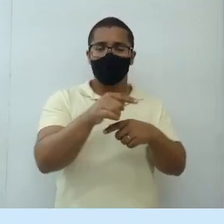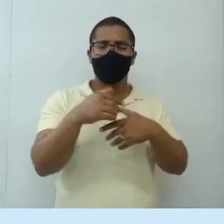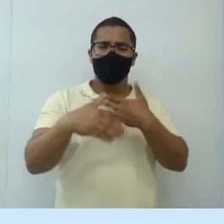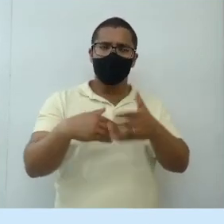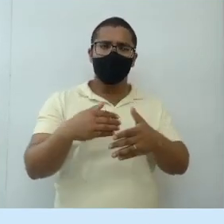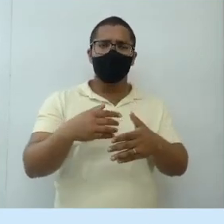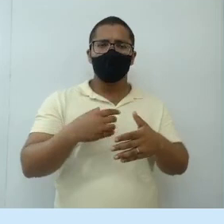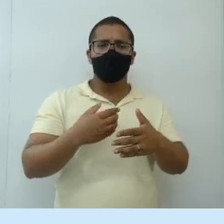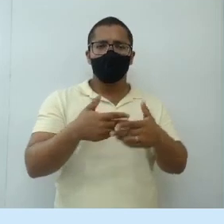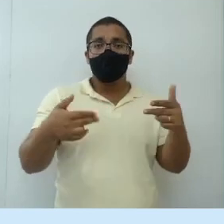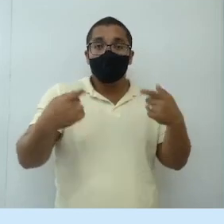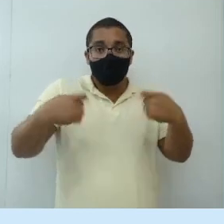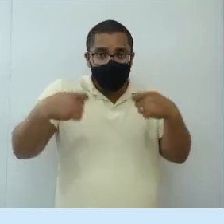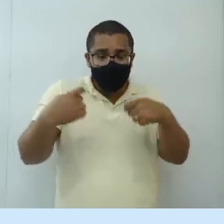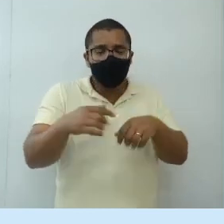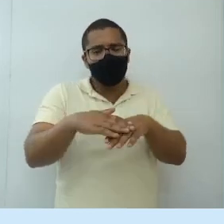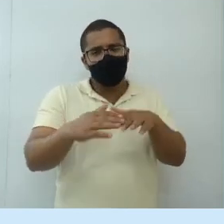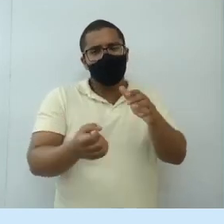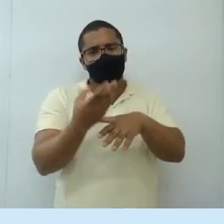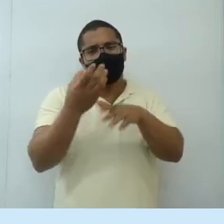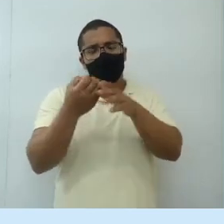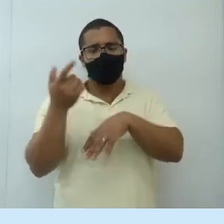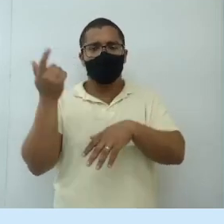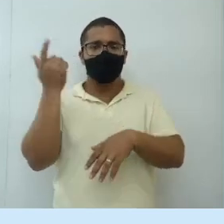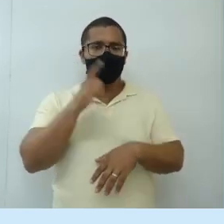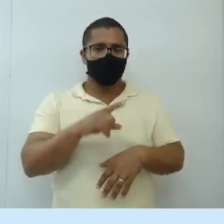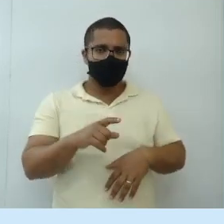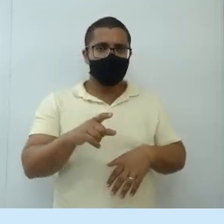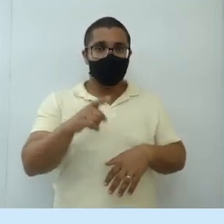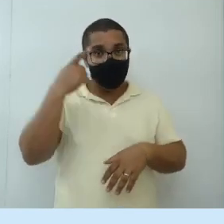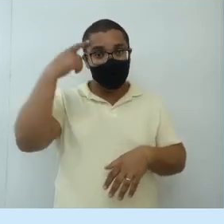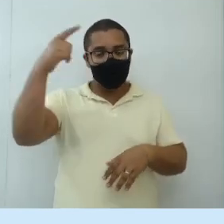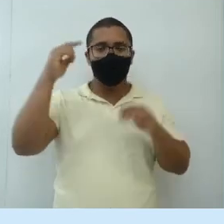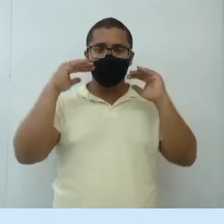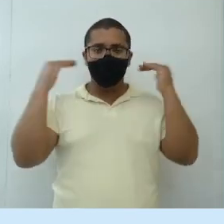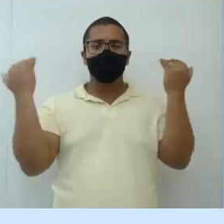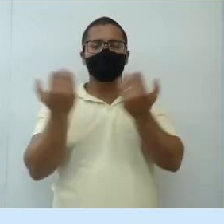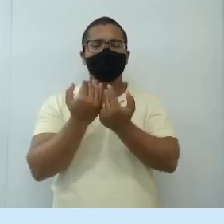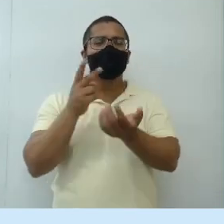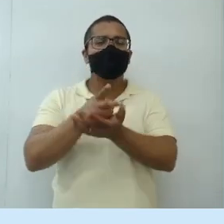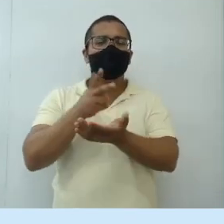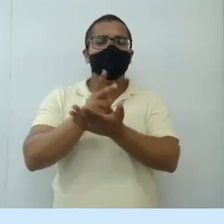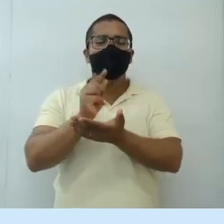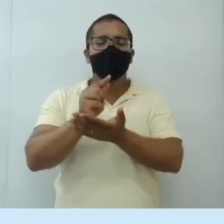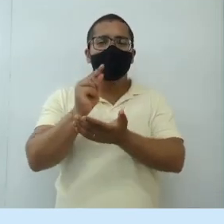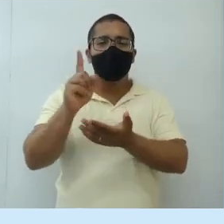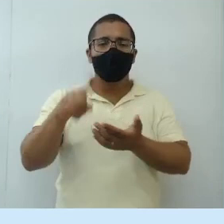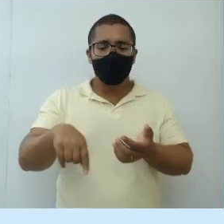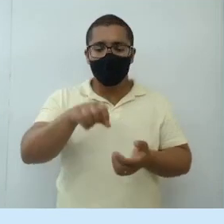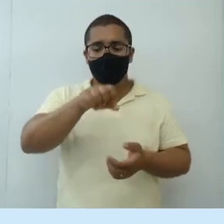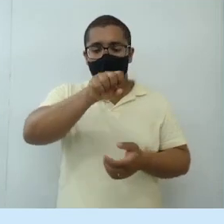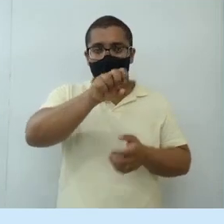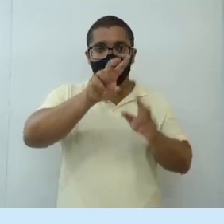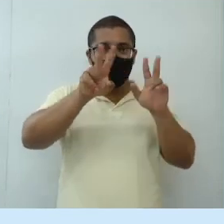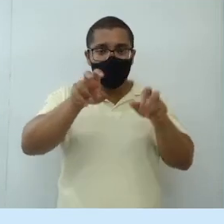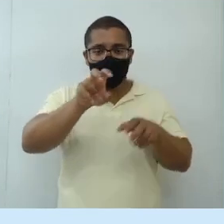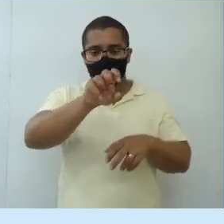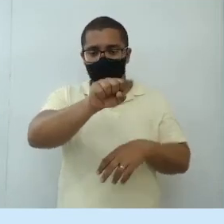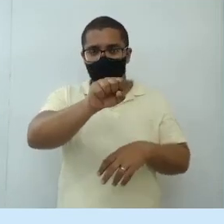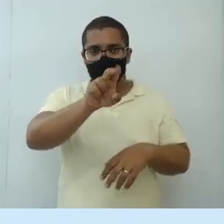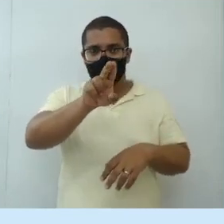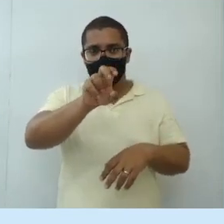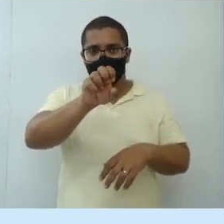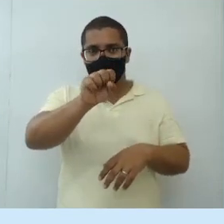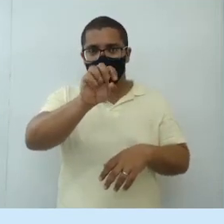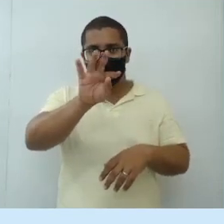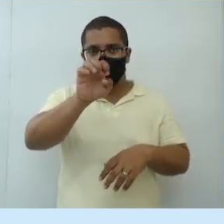olha essas corra é a esses conferências ambientais elas debate muito a sustentabilidade